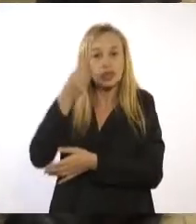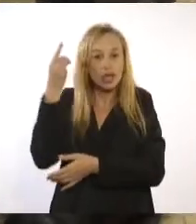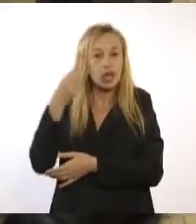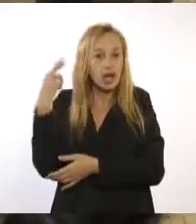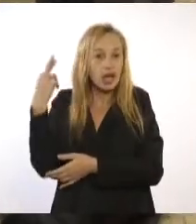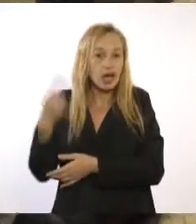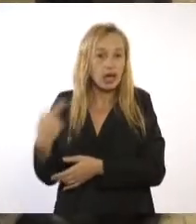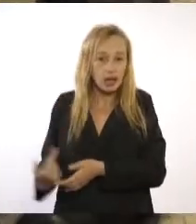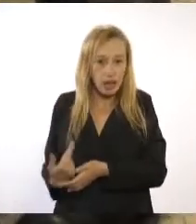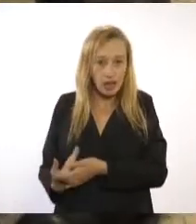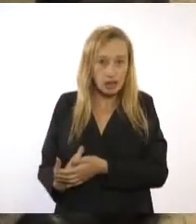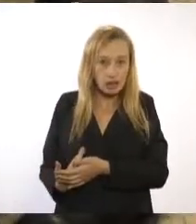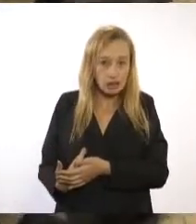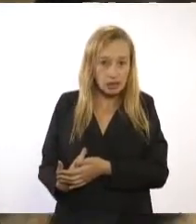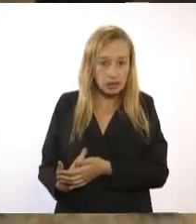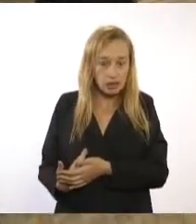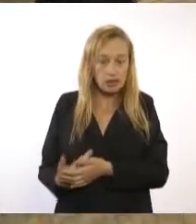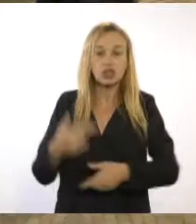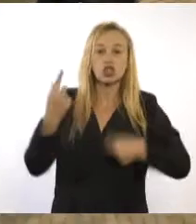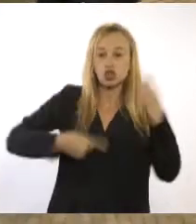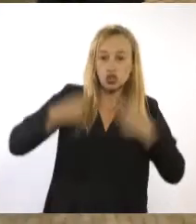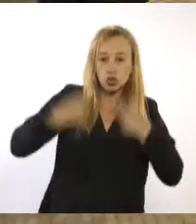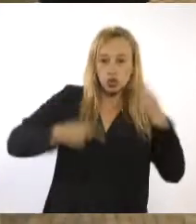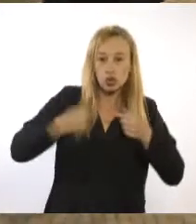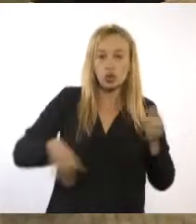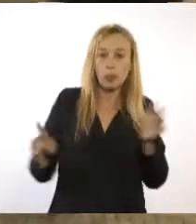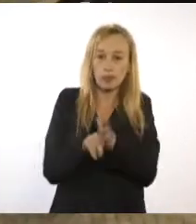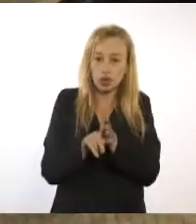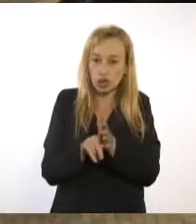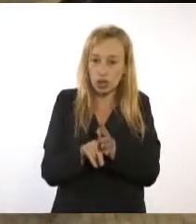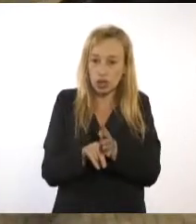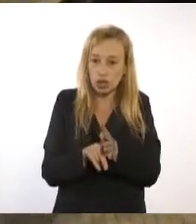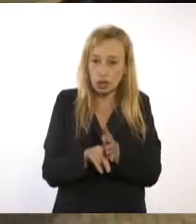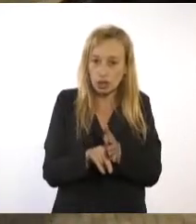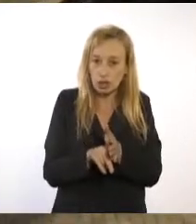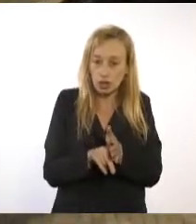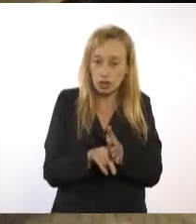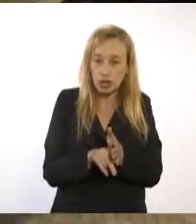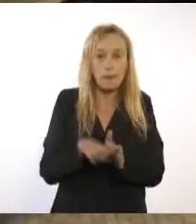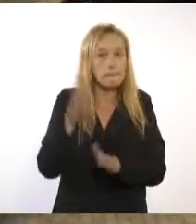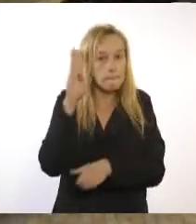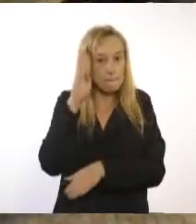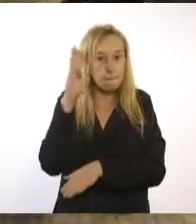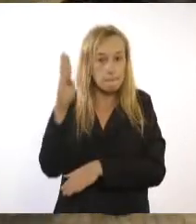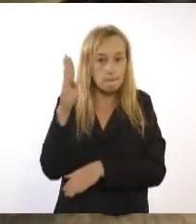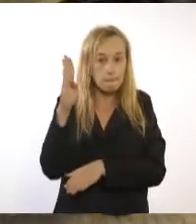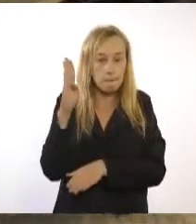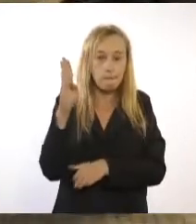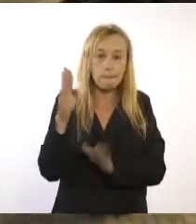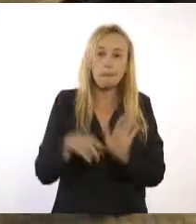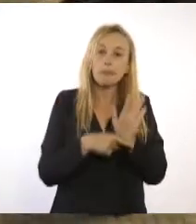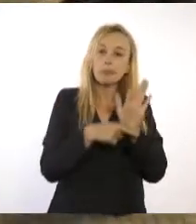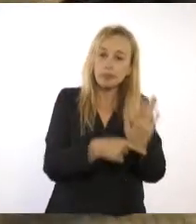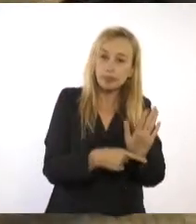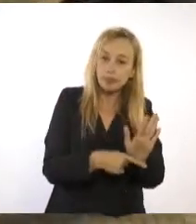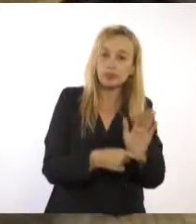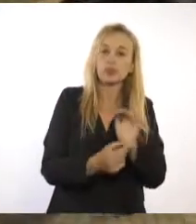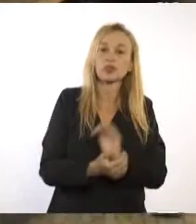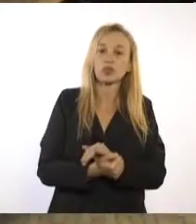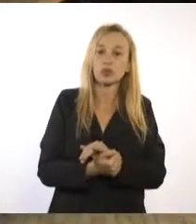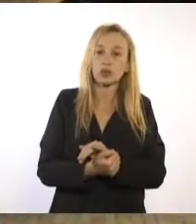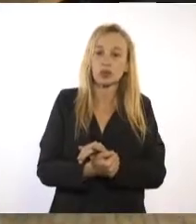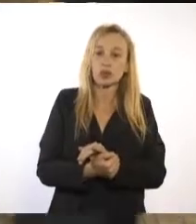que capitaneou essa discussão do projeto, da questão da prioridade no atendimento ao esclarecimento